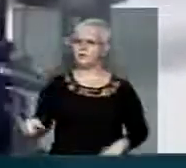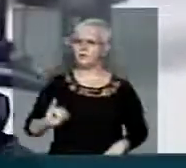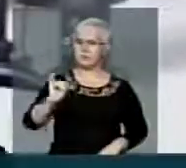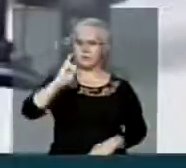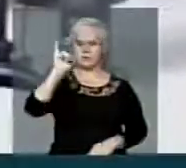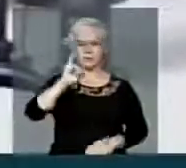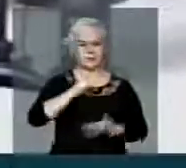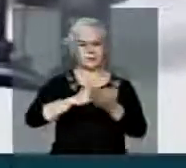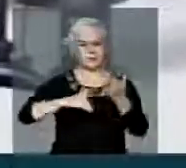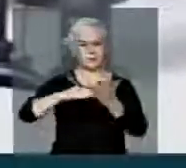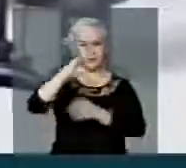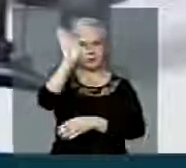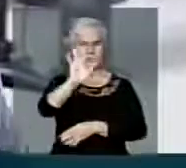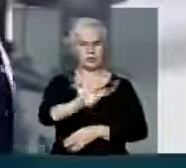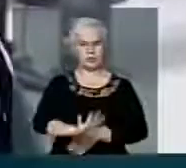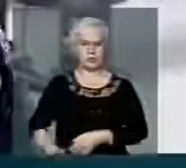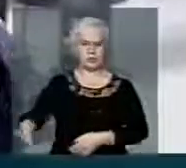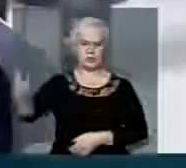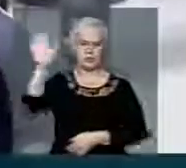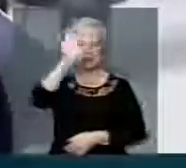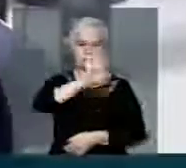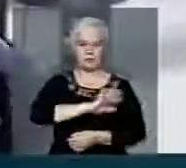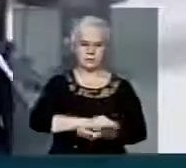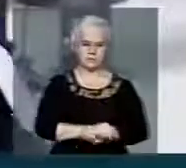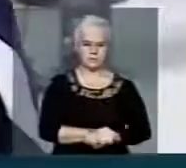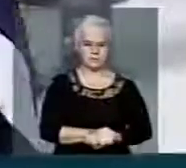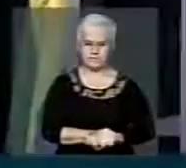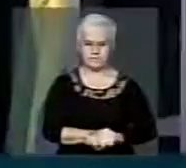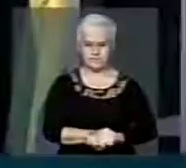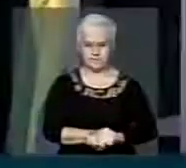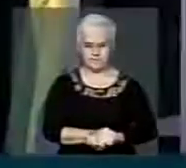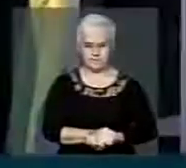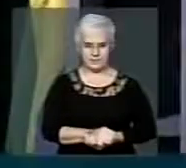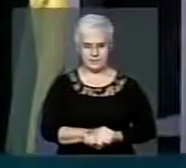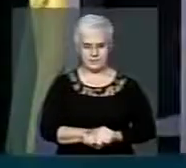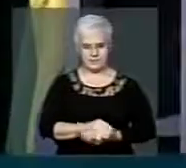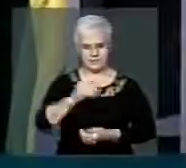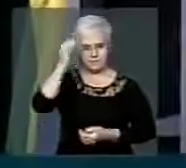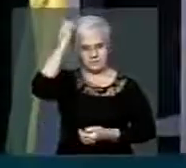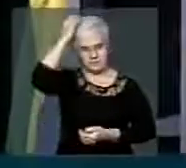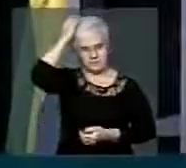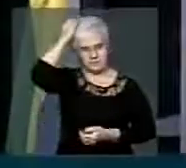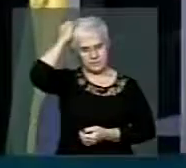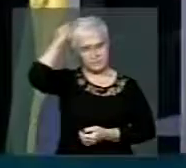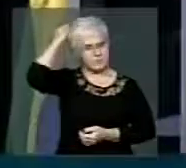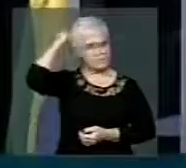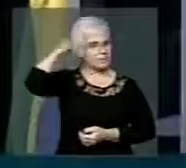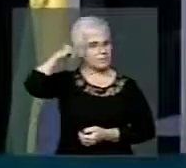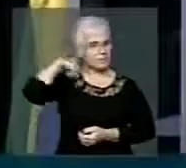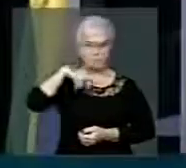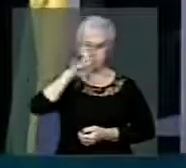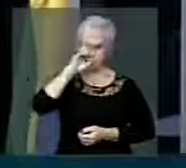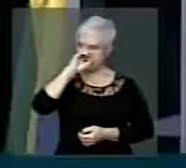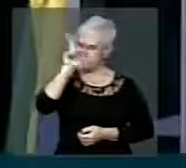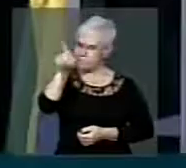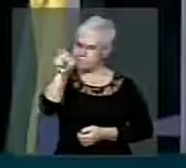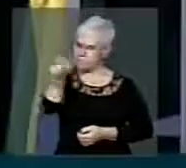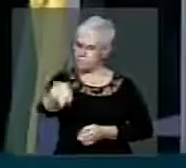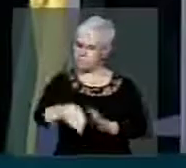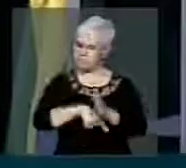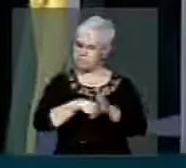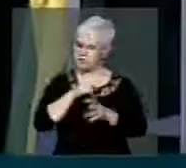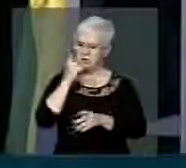Brasil. Obrigado. Eu que me sinto honrado de que é pateado por Vossa Excelência, que é o deputado